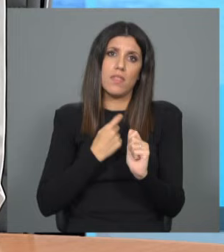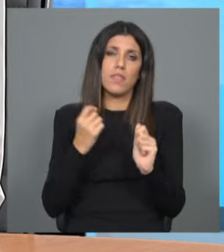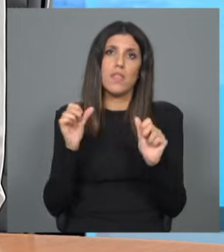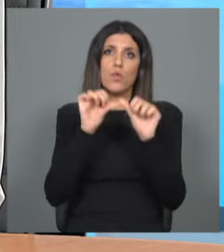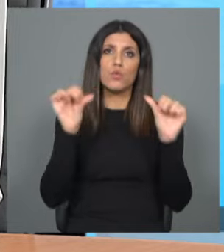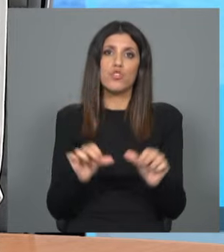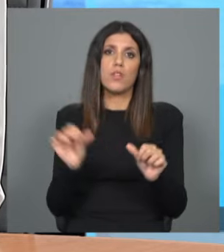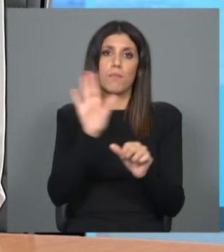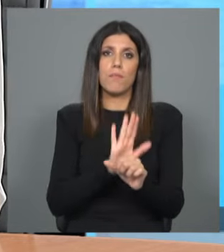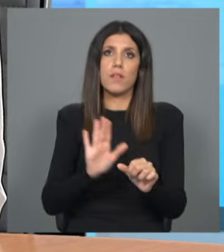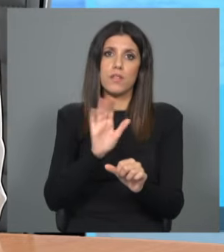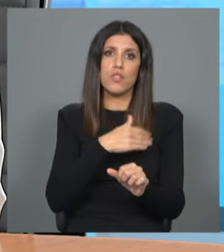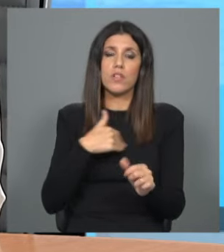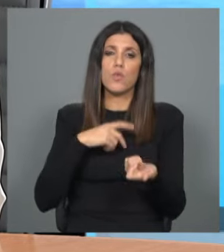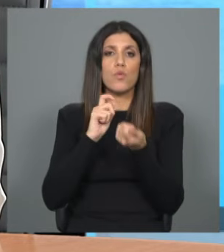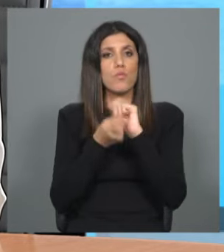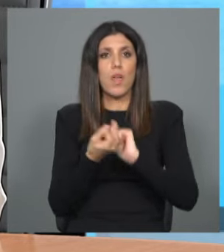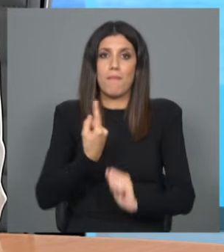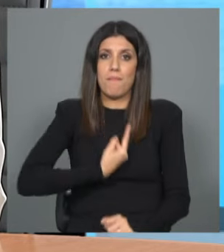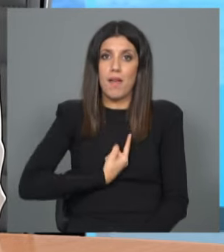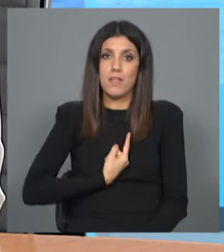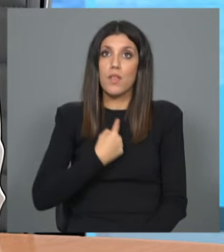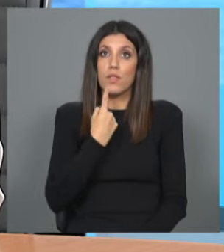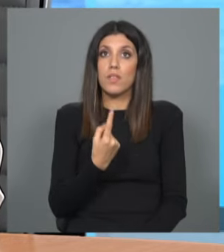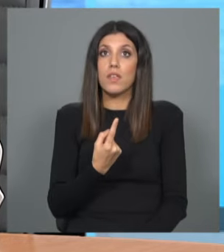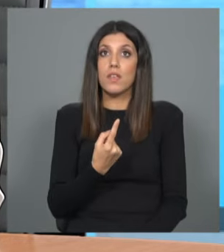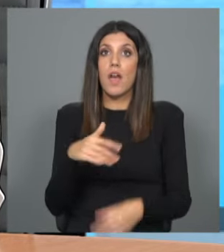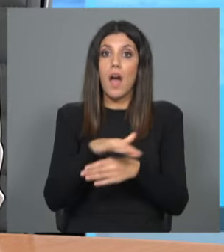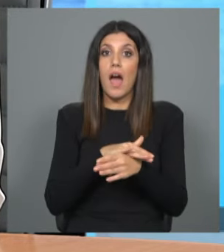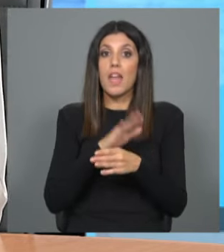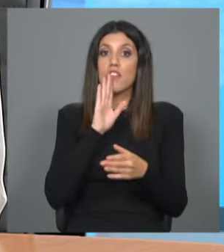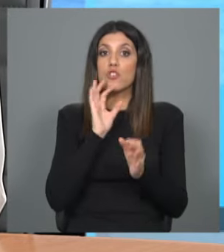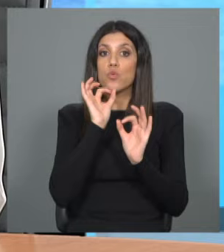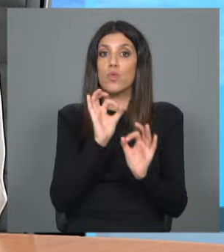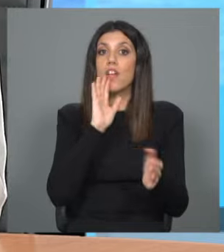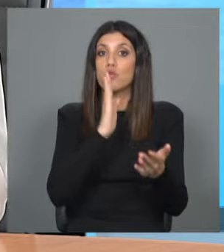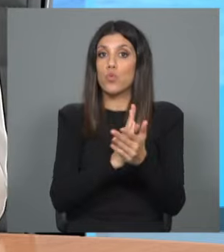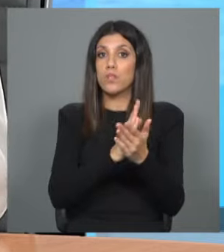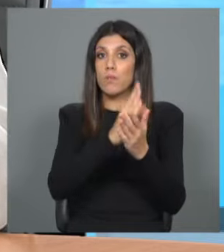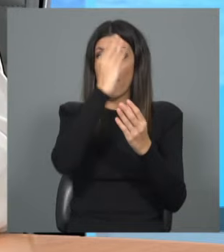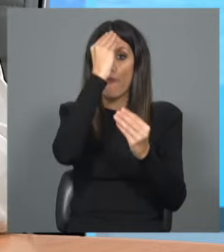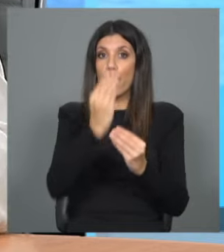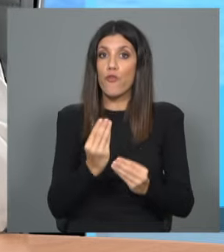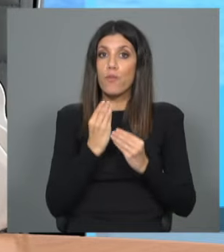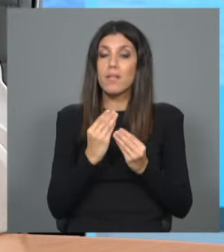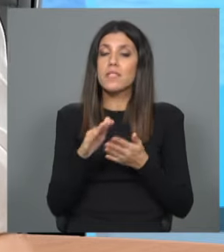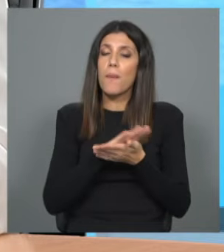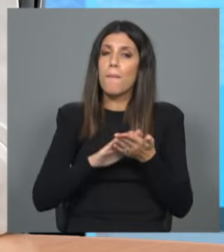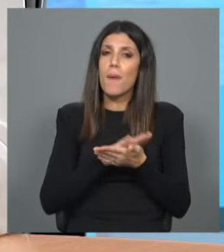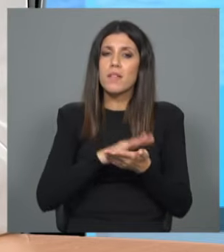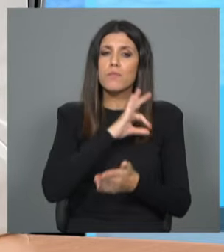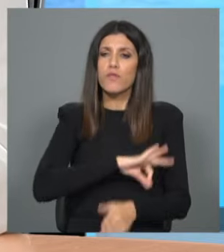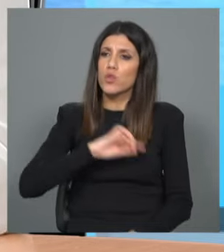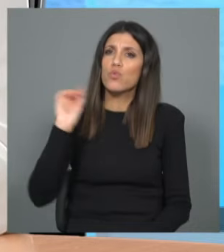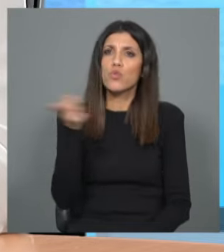nestas áreas. E volto a dizer, formação nesta área de cuidados paliativos, formação básica para todos os profissionais,